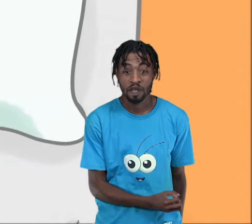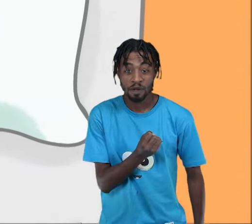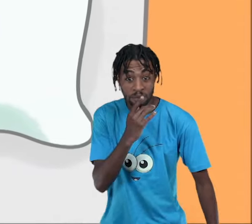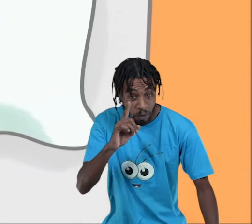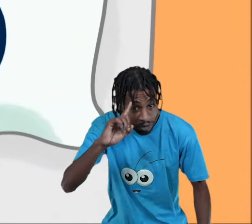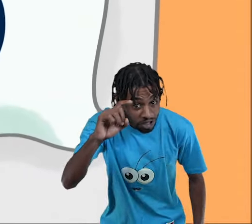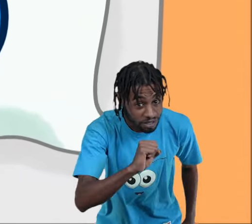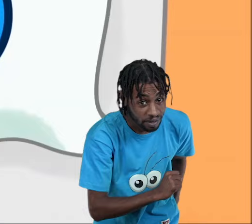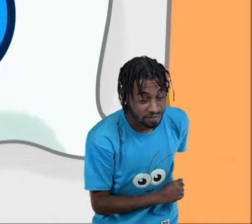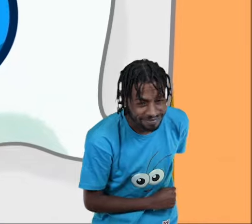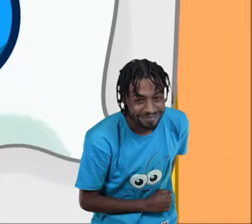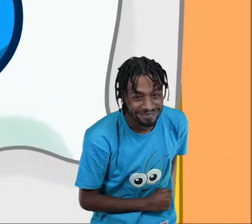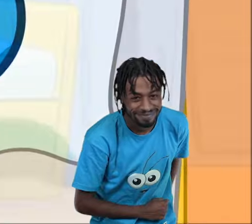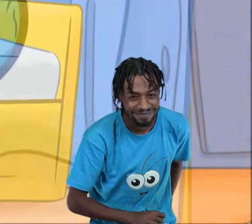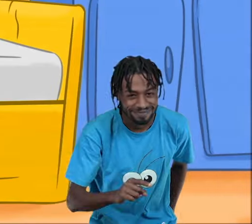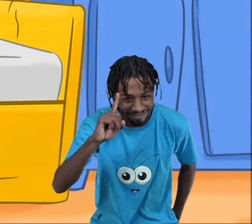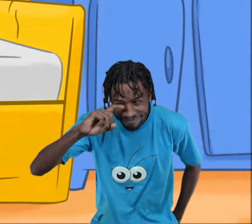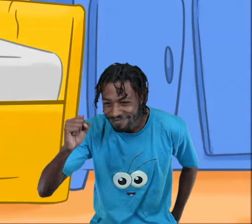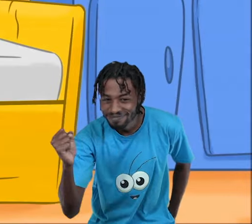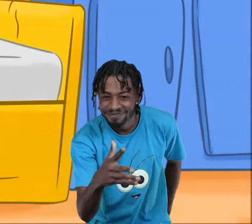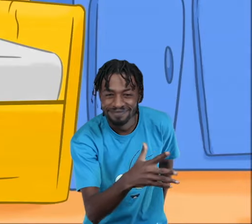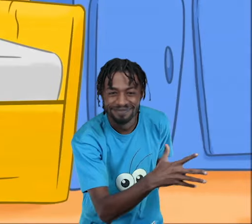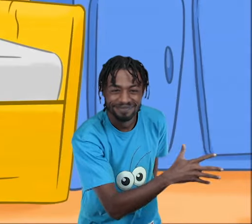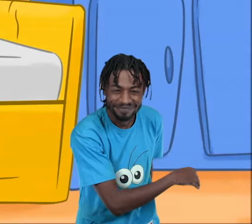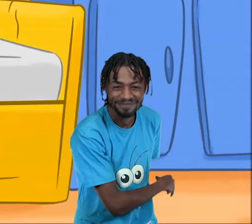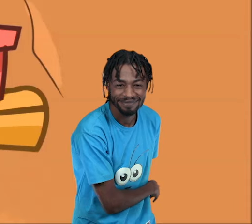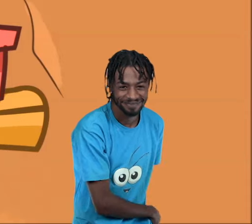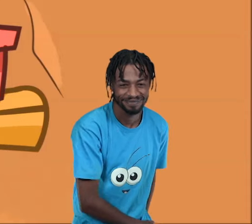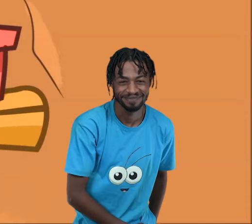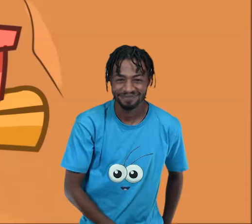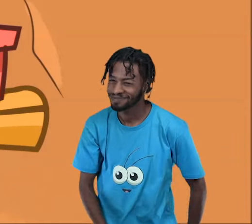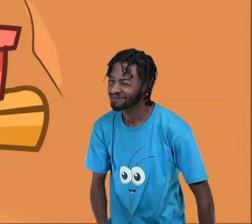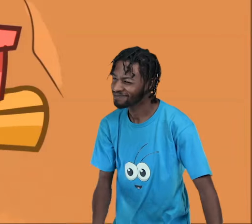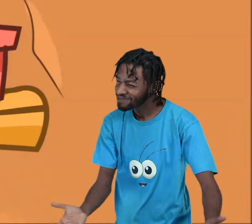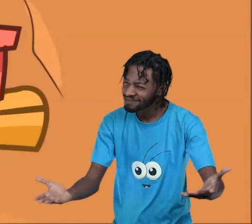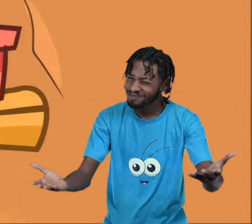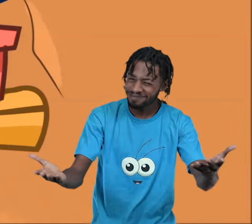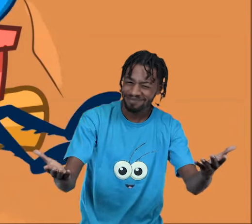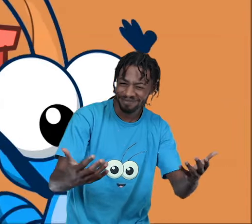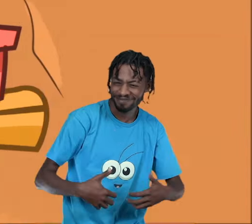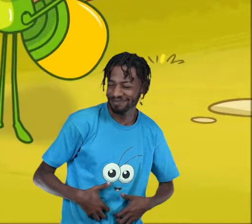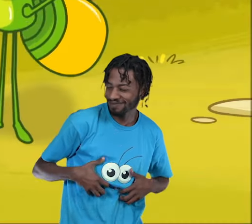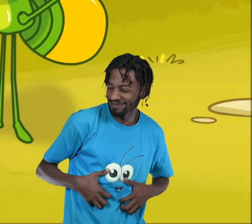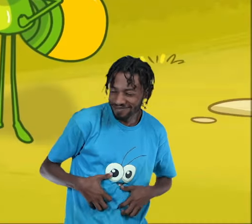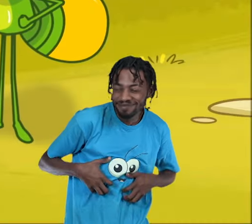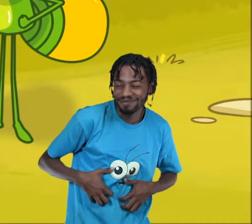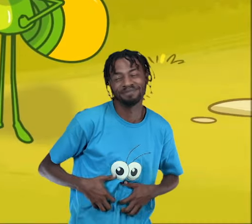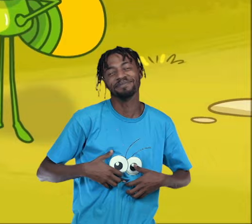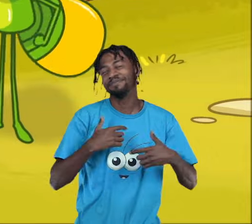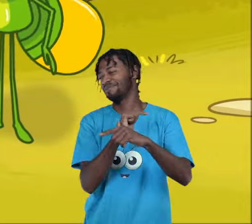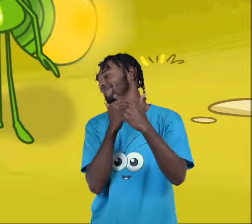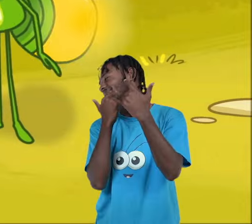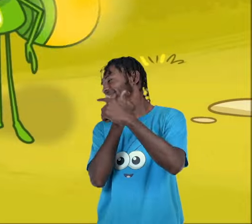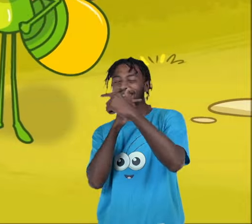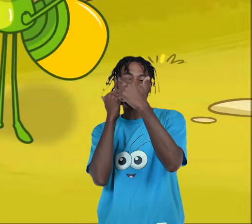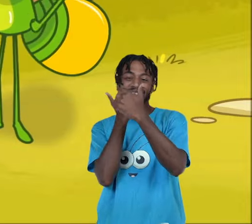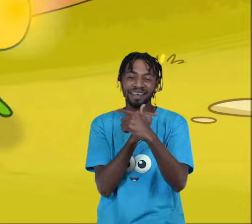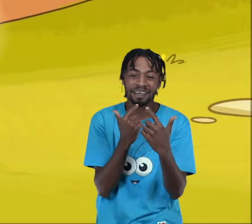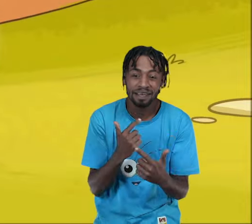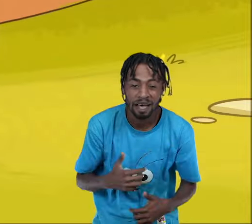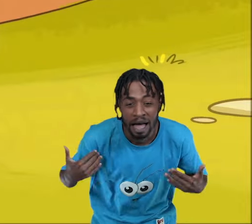dorme. Bom dia, novo dia. Uma passeguinha, que